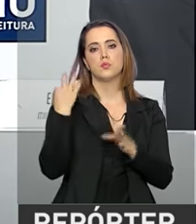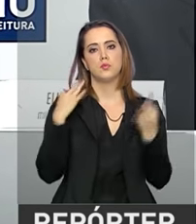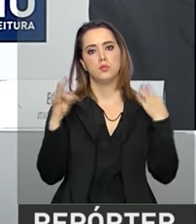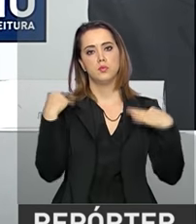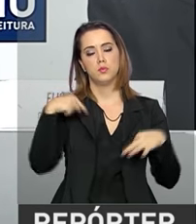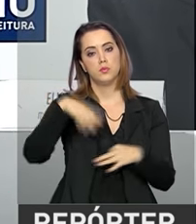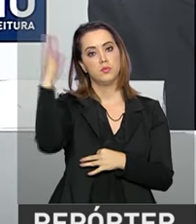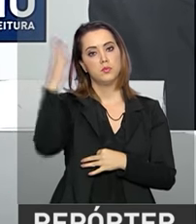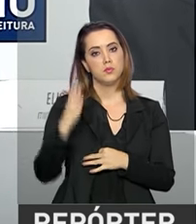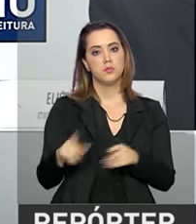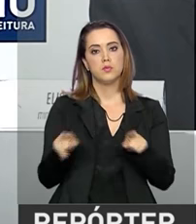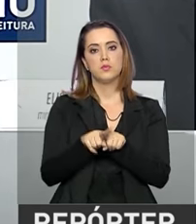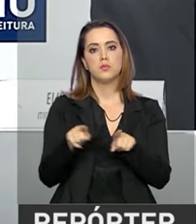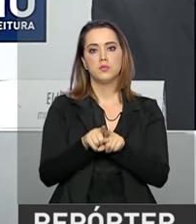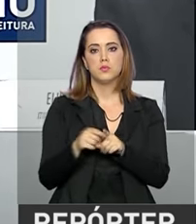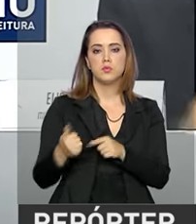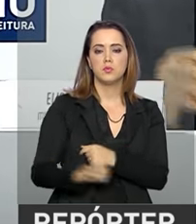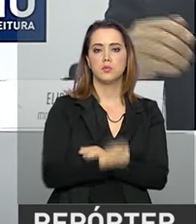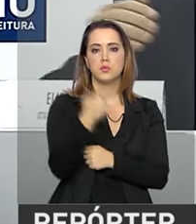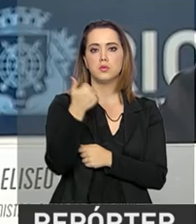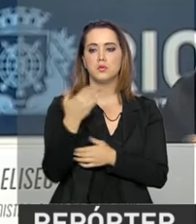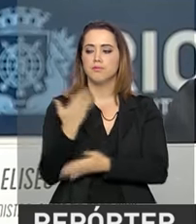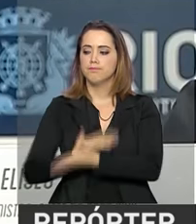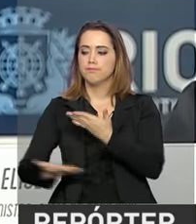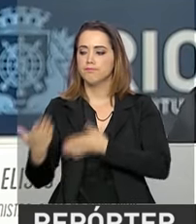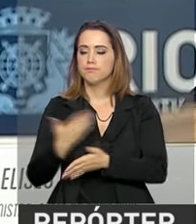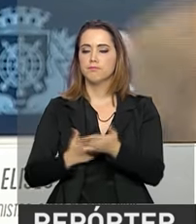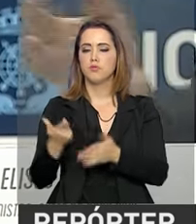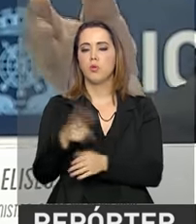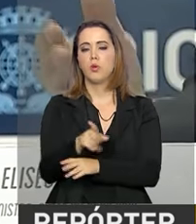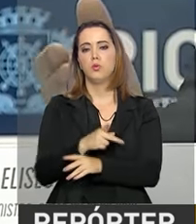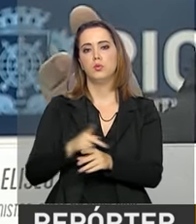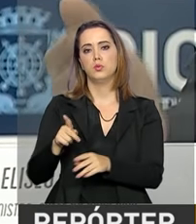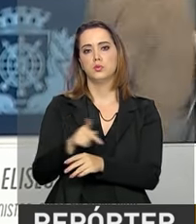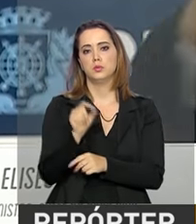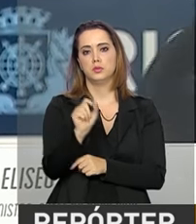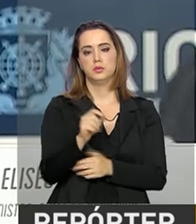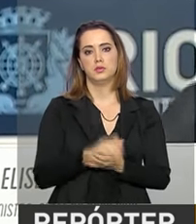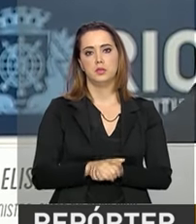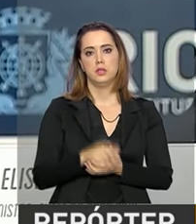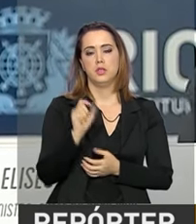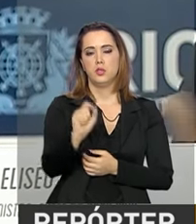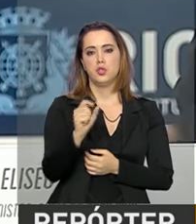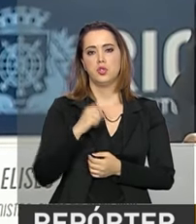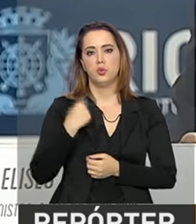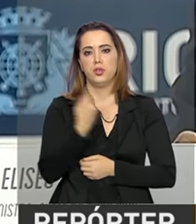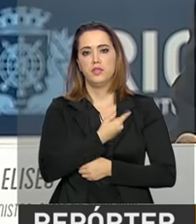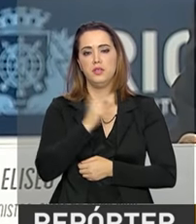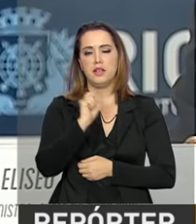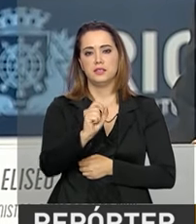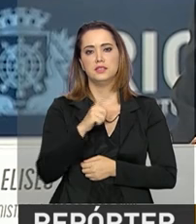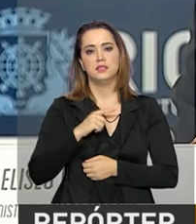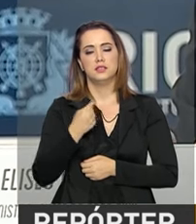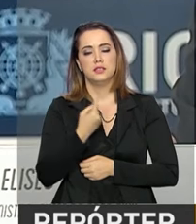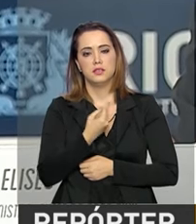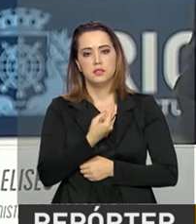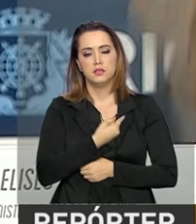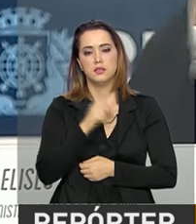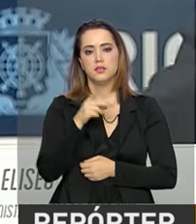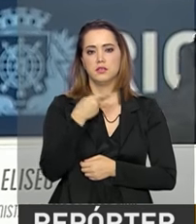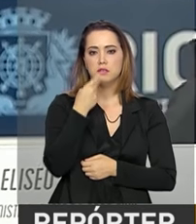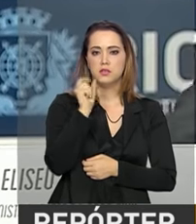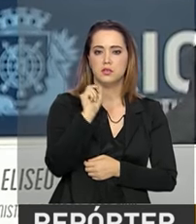país como também aumentar os negócios Quando se diz que 95% das pessoas que aqui vieram quero voltar